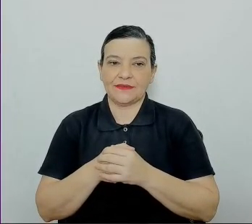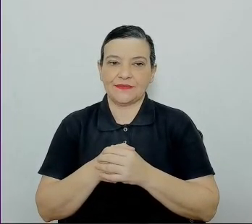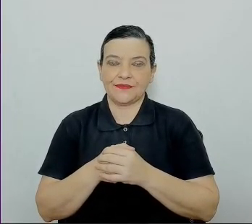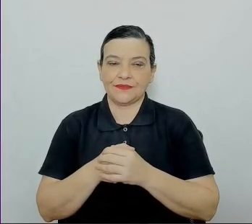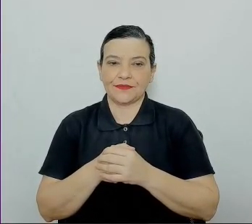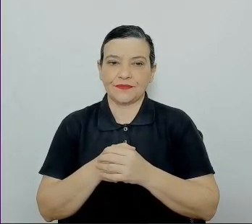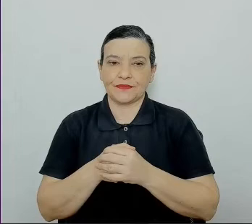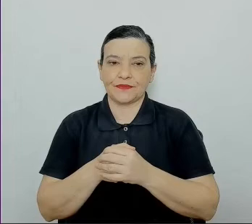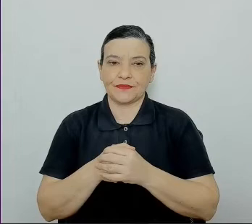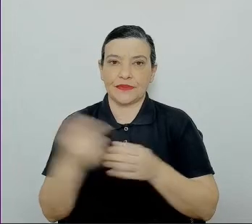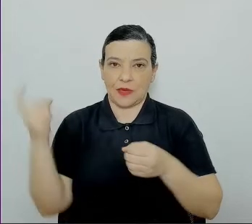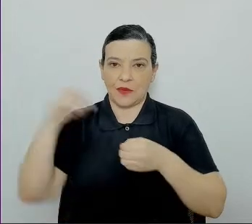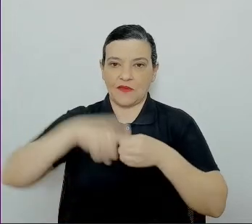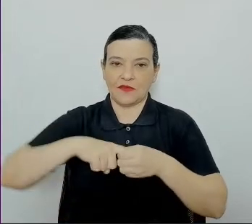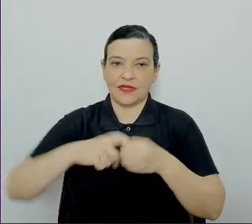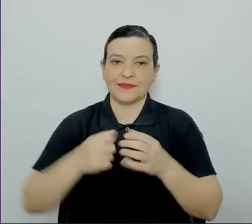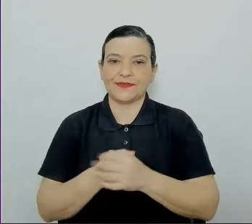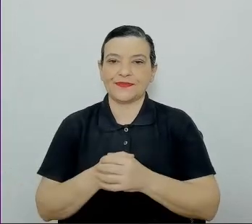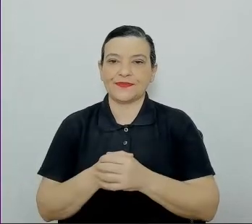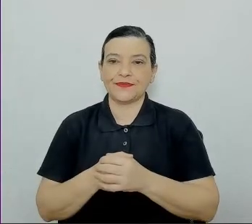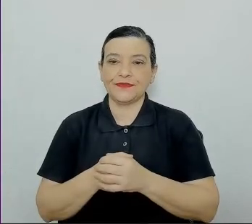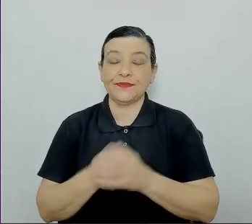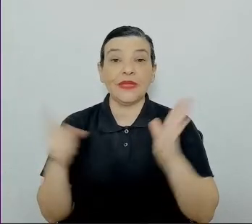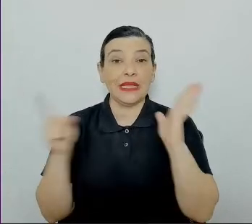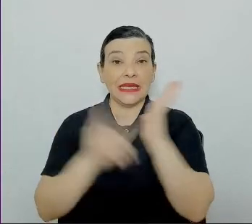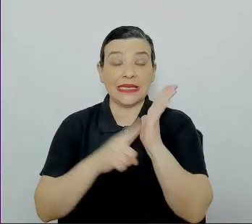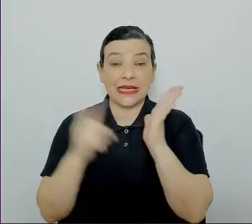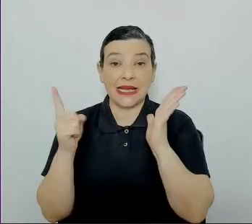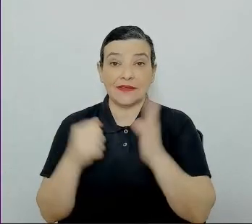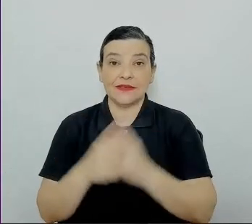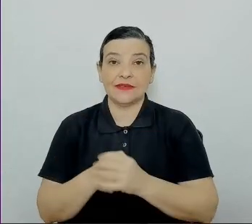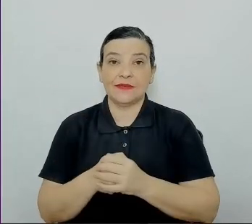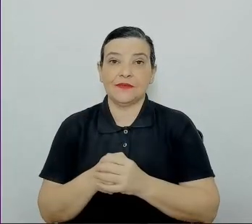Dá para voltar. Aí. As pessoas clicavam.